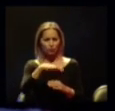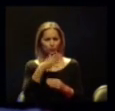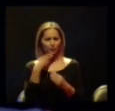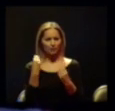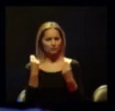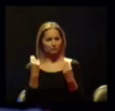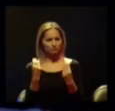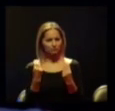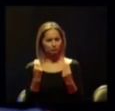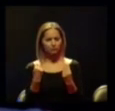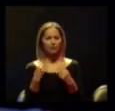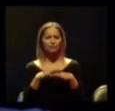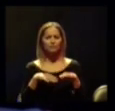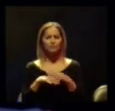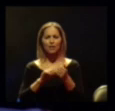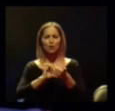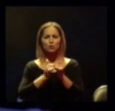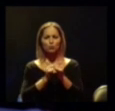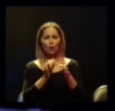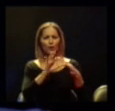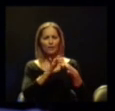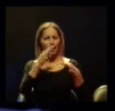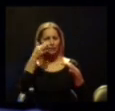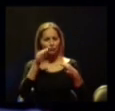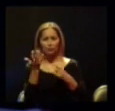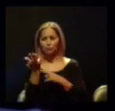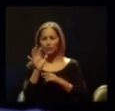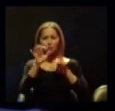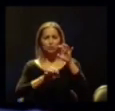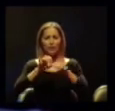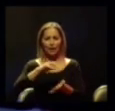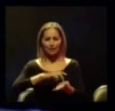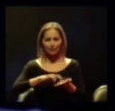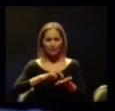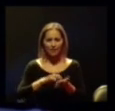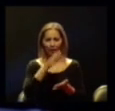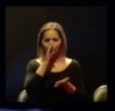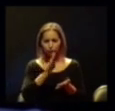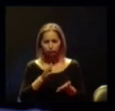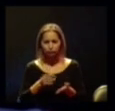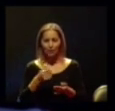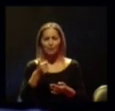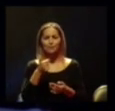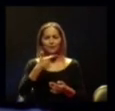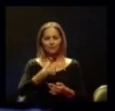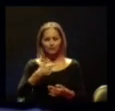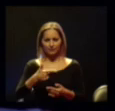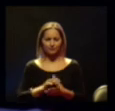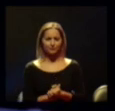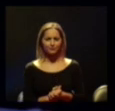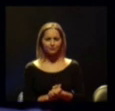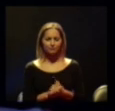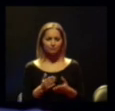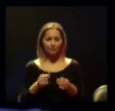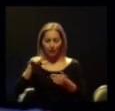a prática de atividades da natureza, como escalada, caminhadas, trail e provas de BTT. No